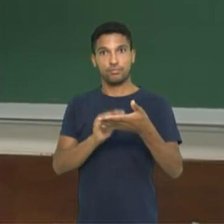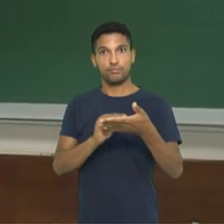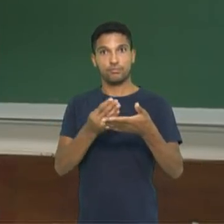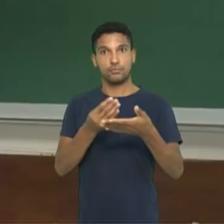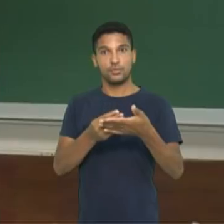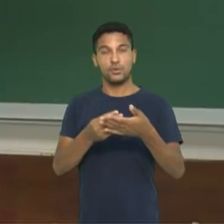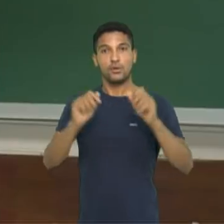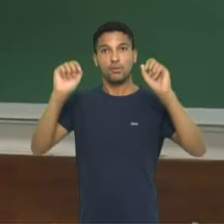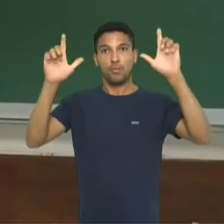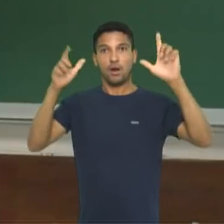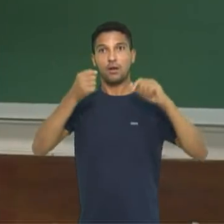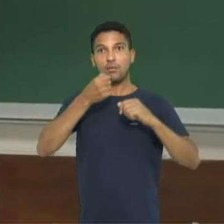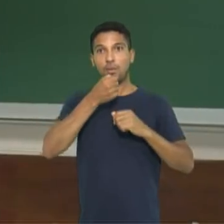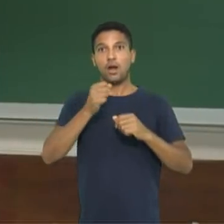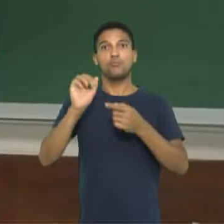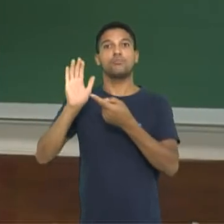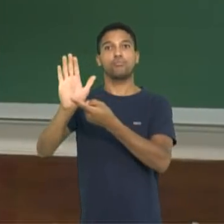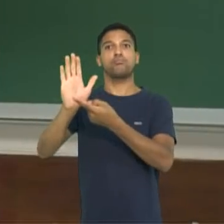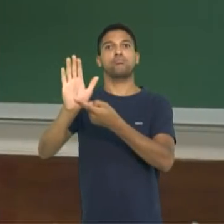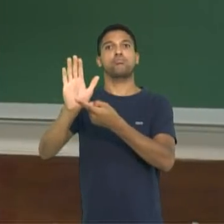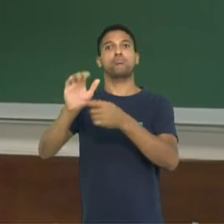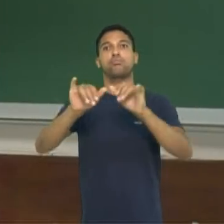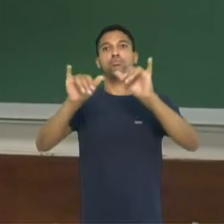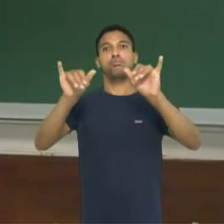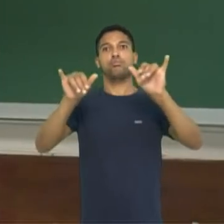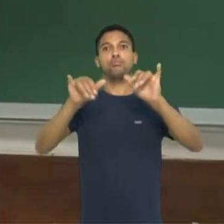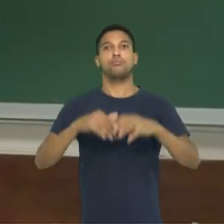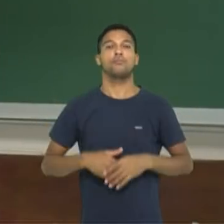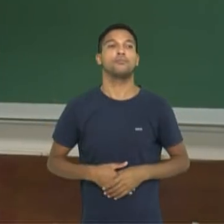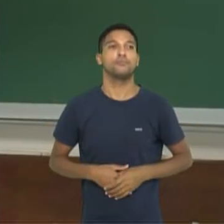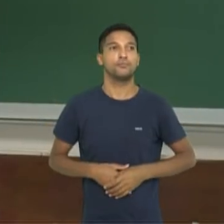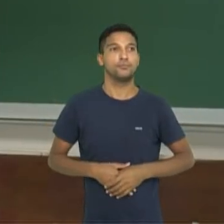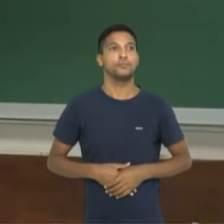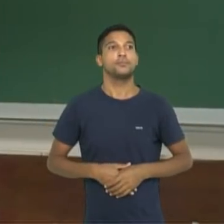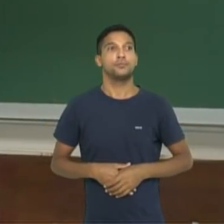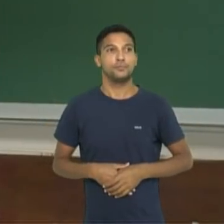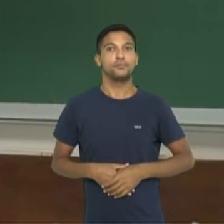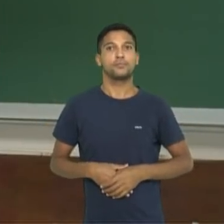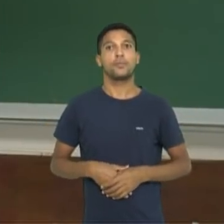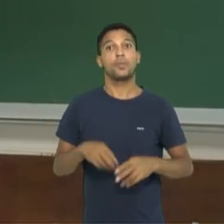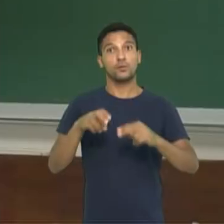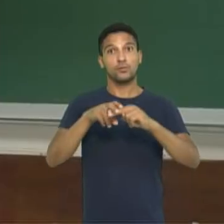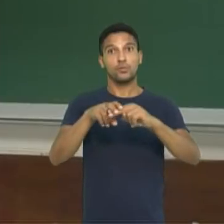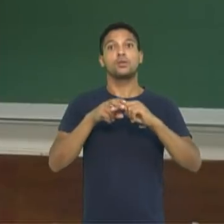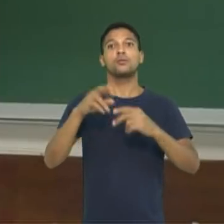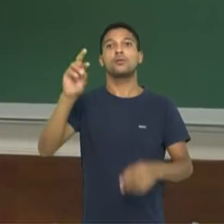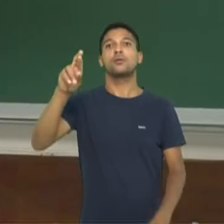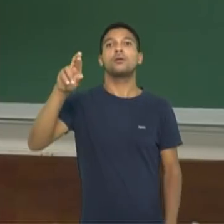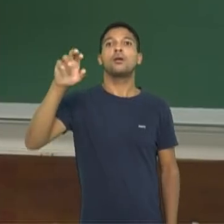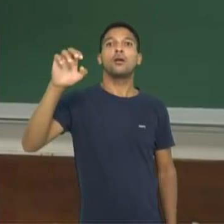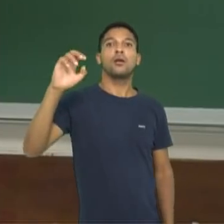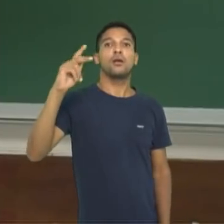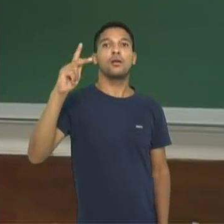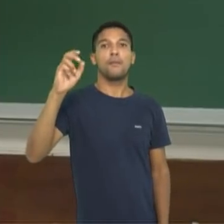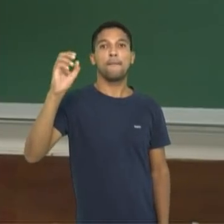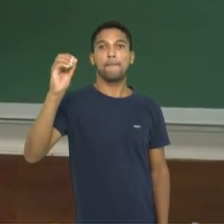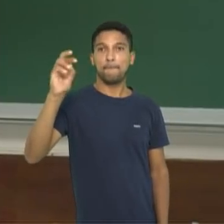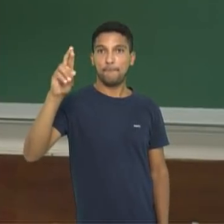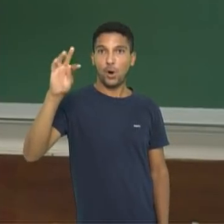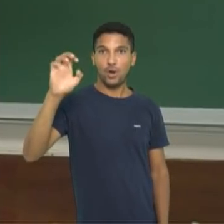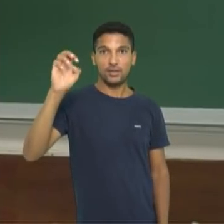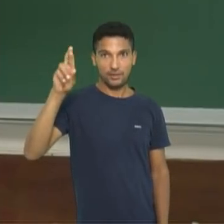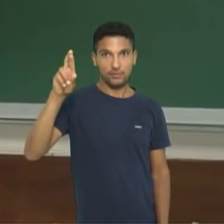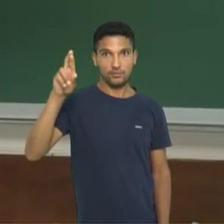Então, quando os fatos são apresentados em conjunto com o ponto de vista do repórter, né? A gente já discutiu isso também, às vezes o repórter quer